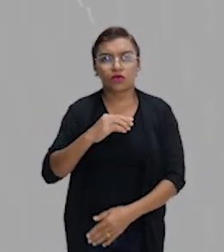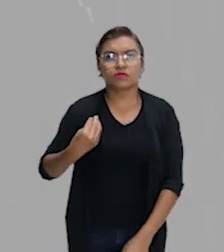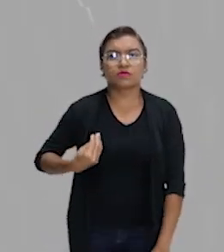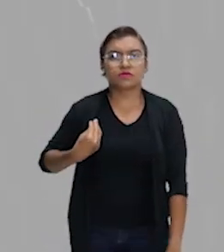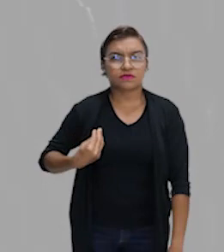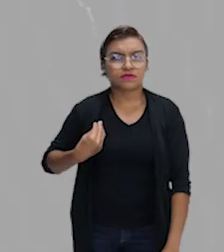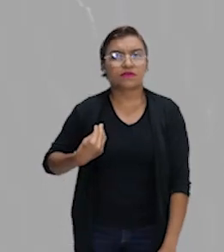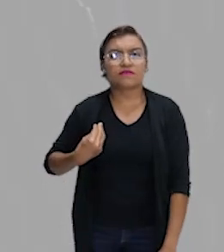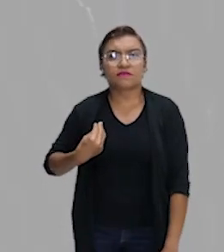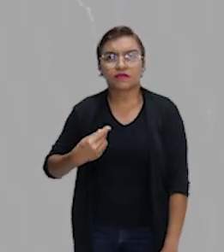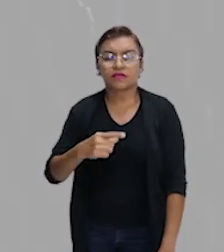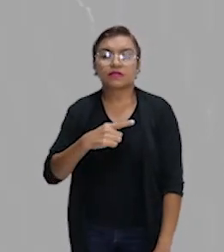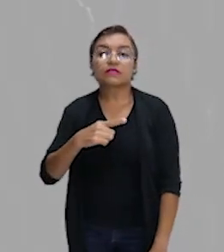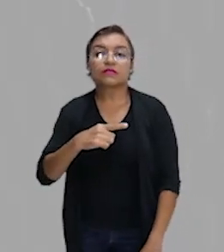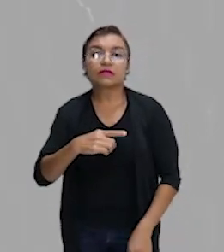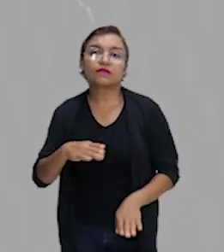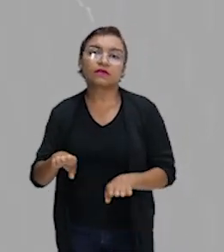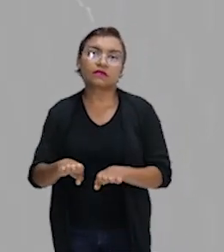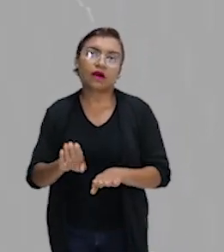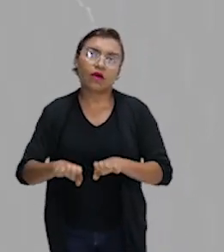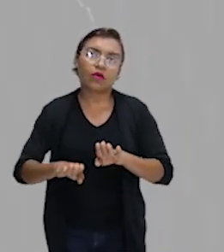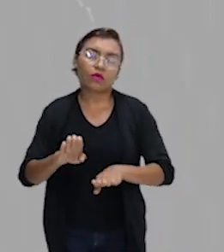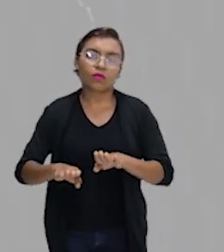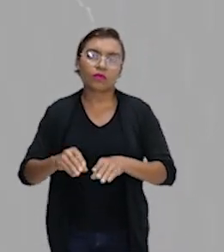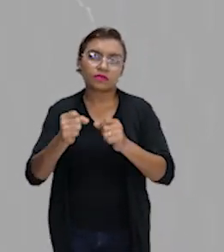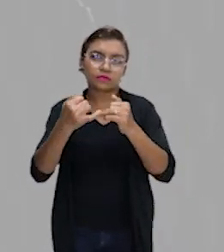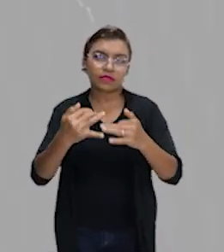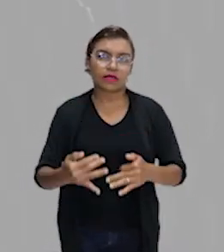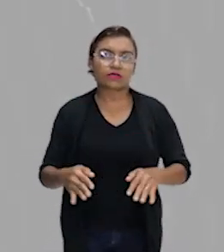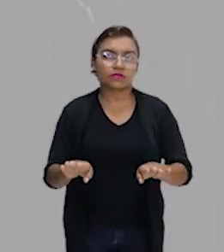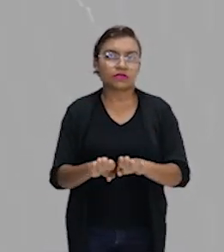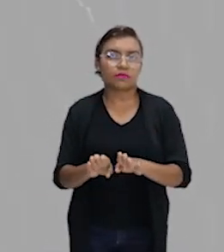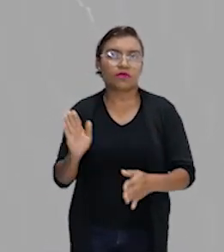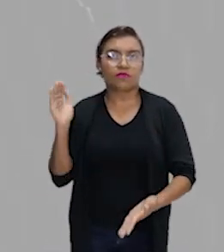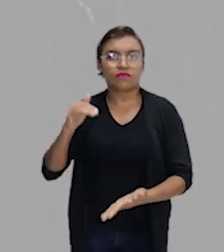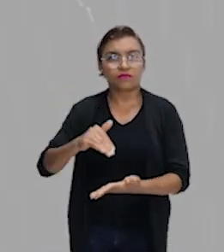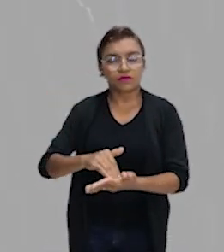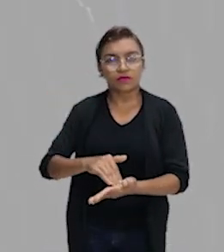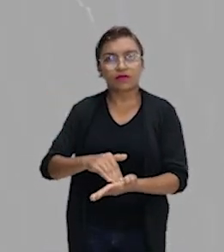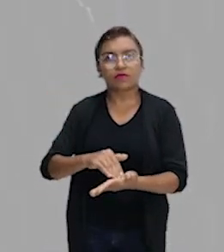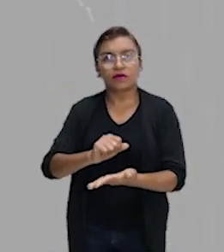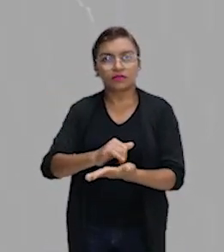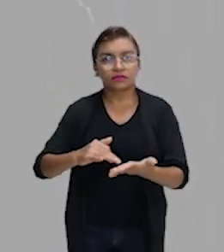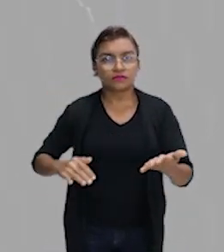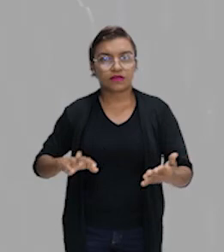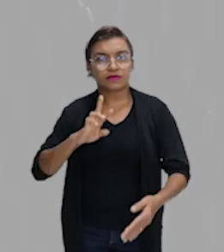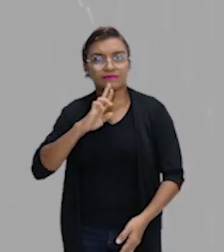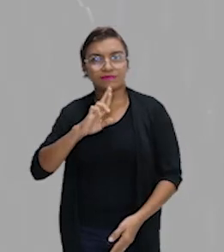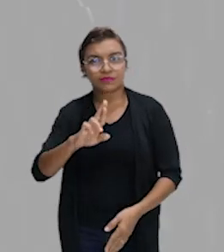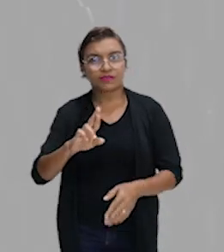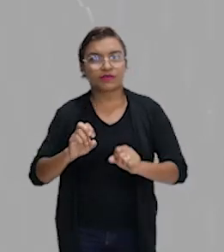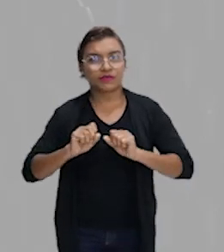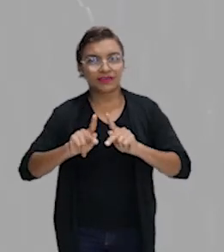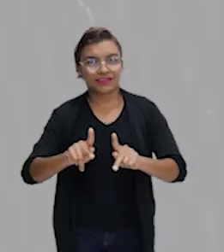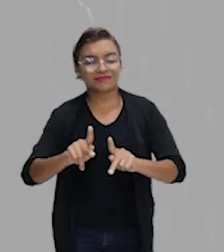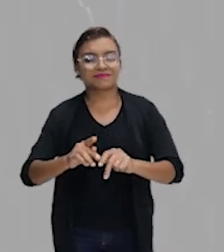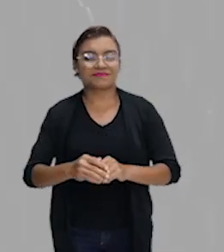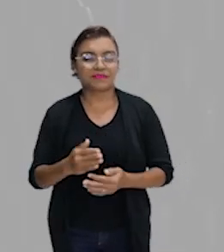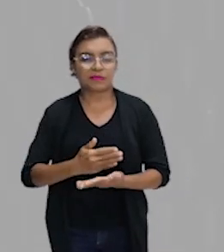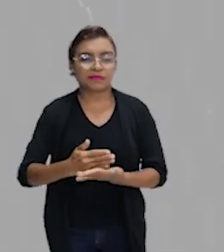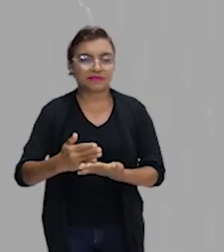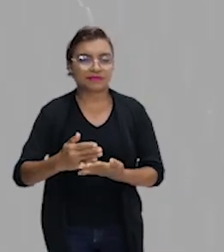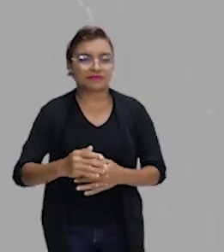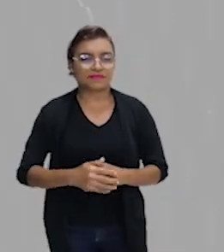nosso cotidiano e as suas aplicações. E ao final vamos resolver algumas questões. Show de bola, turma? Vamos